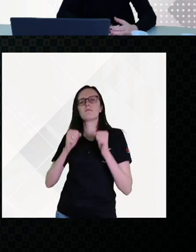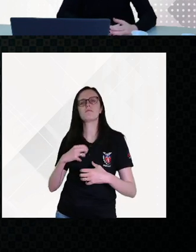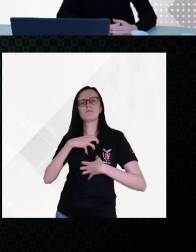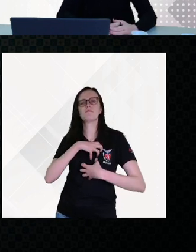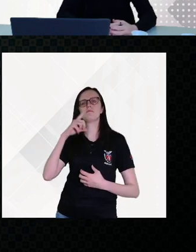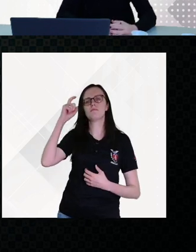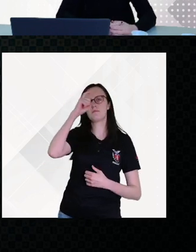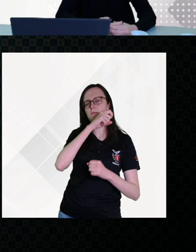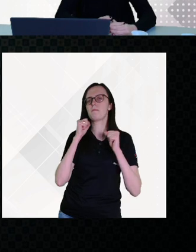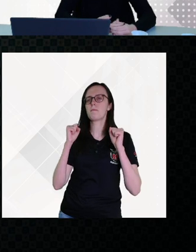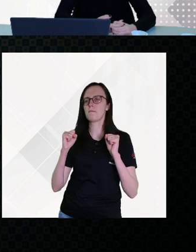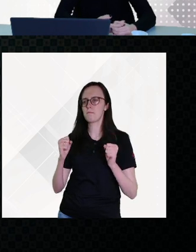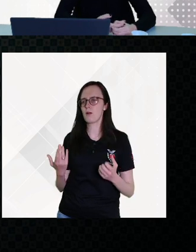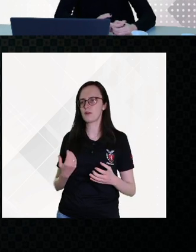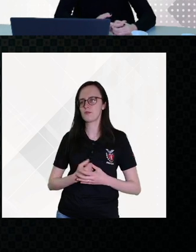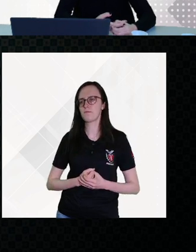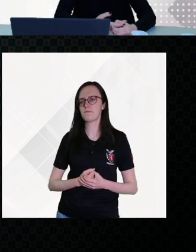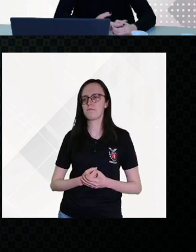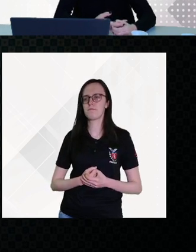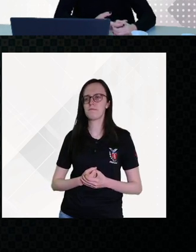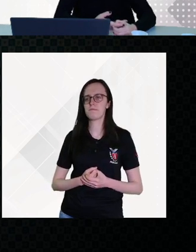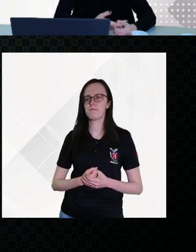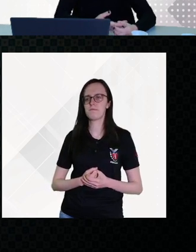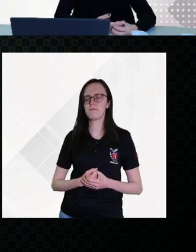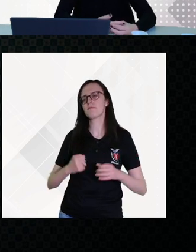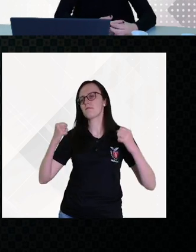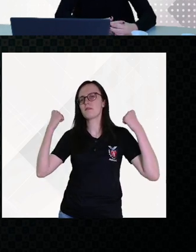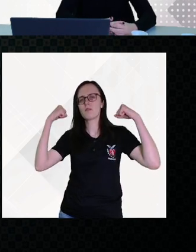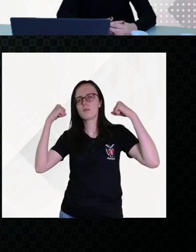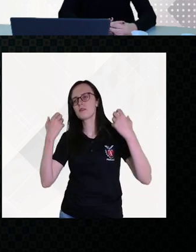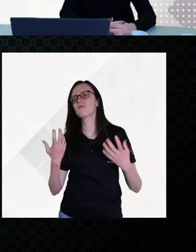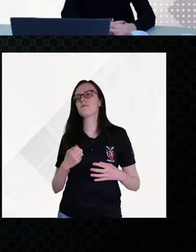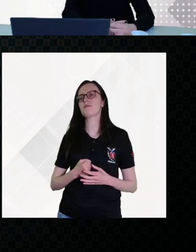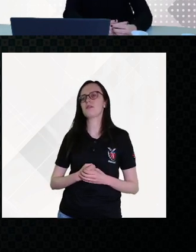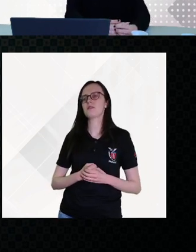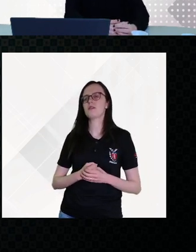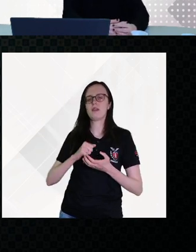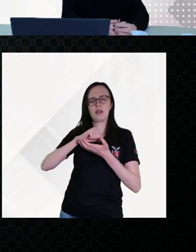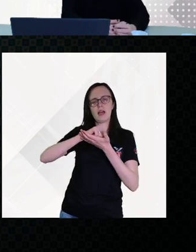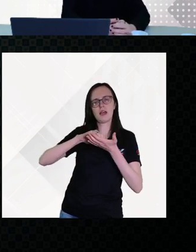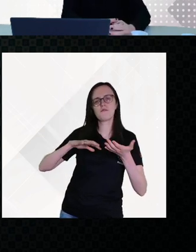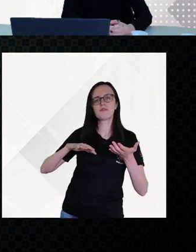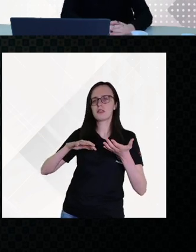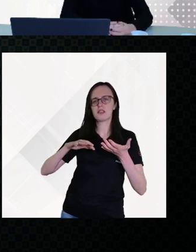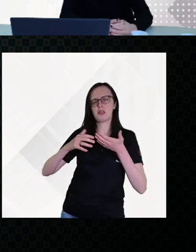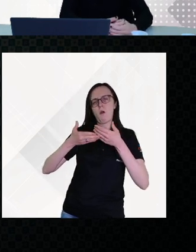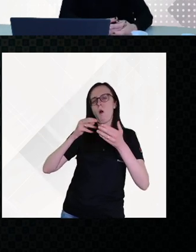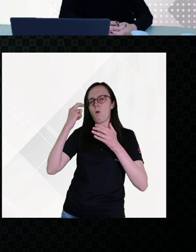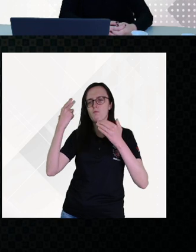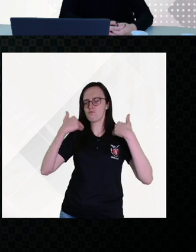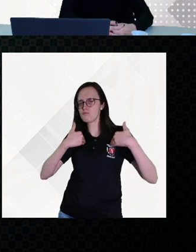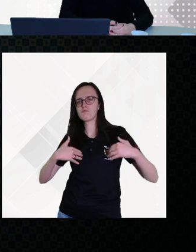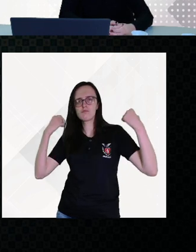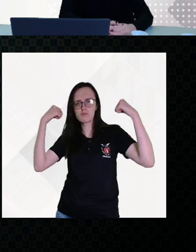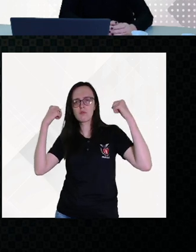pé. Ah, então, lá na educação física, numa atividade mais motora, até uma dificuldade de andar,